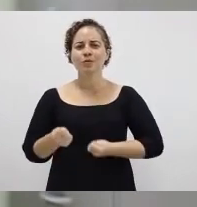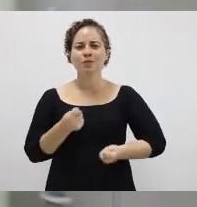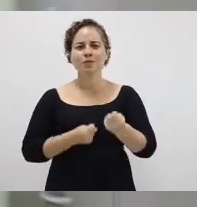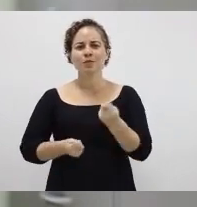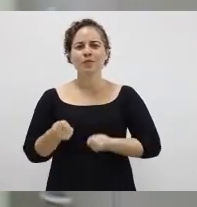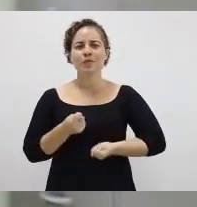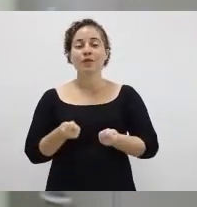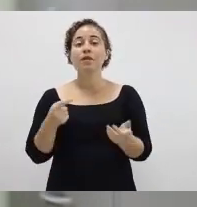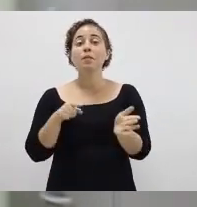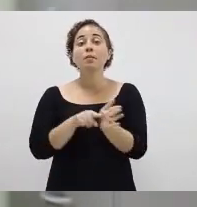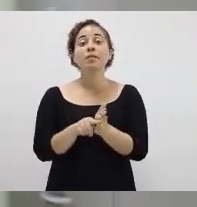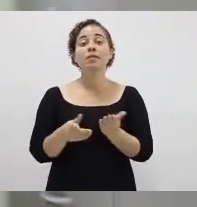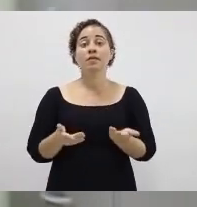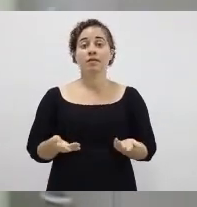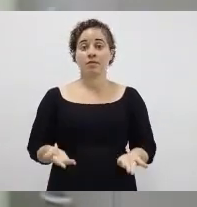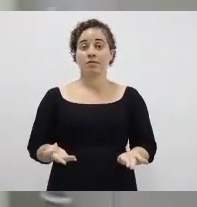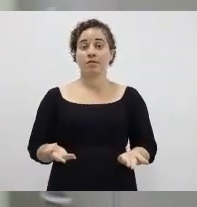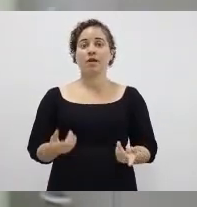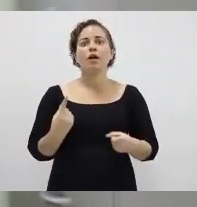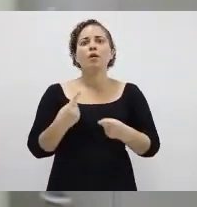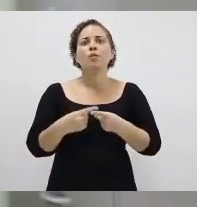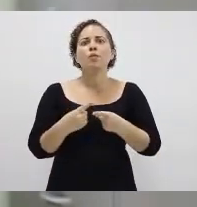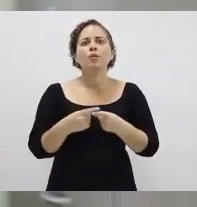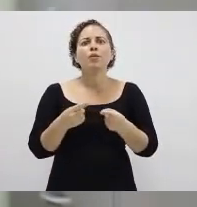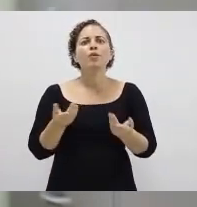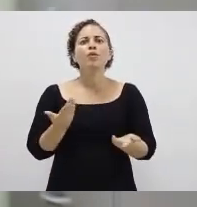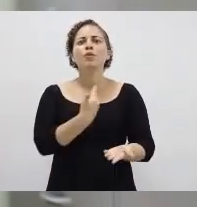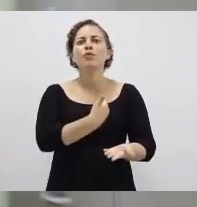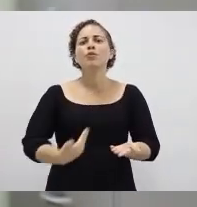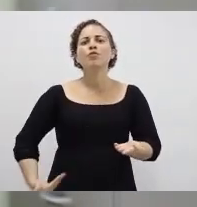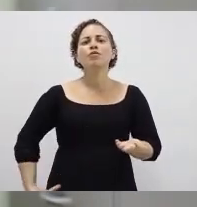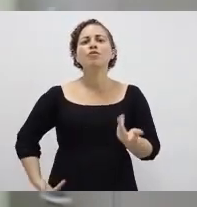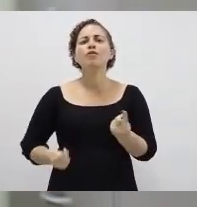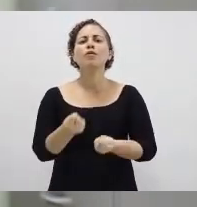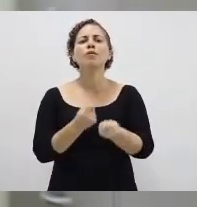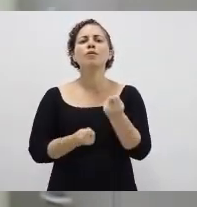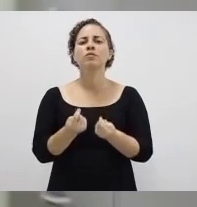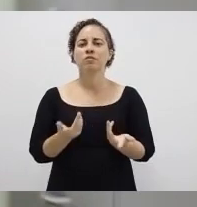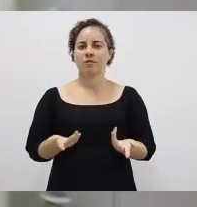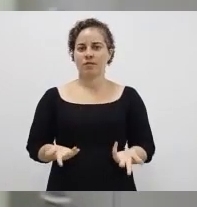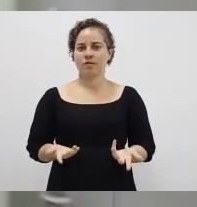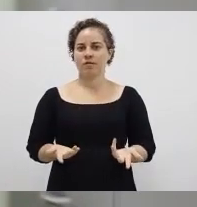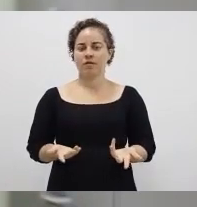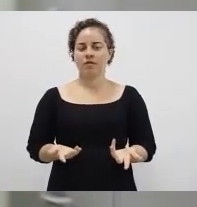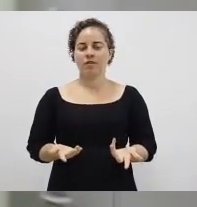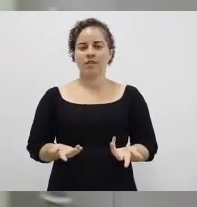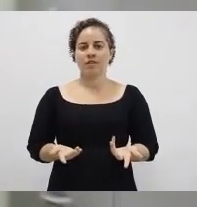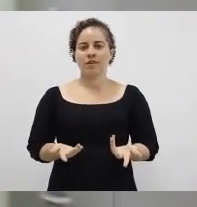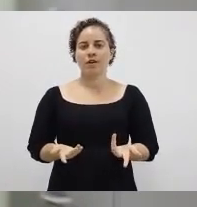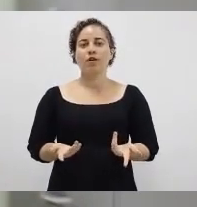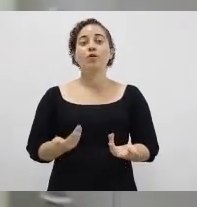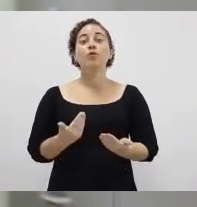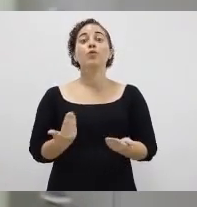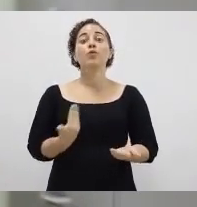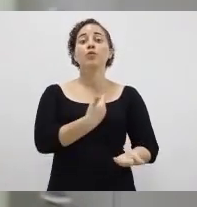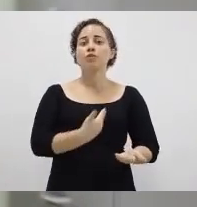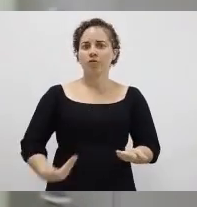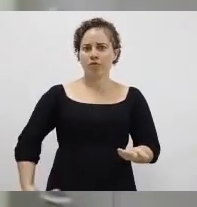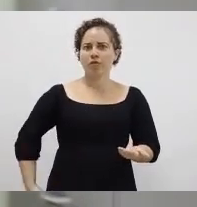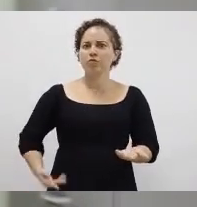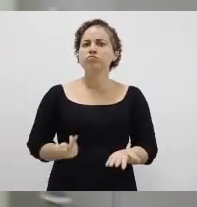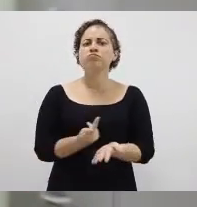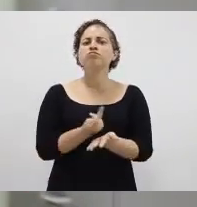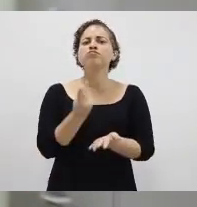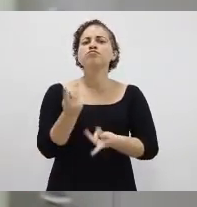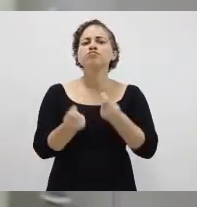é, finalmente, para que serve o governo na economia? O governo funciona na economia, o governo